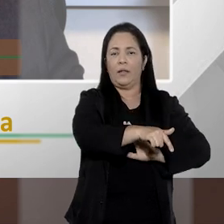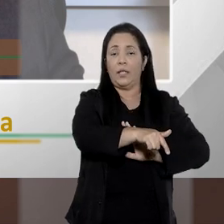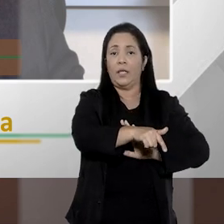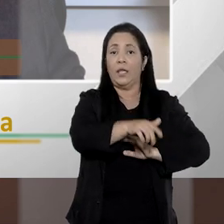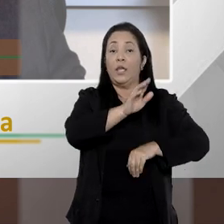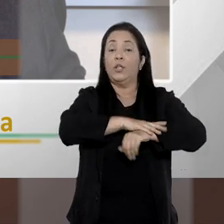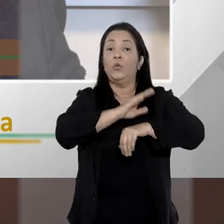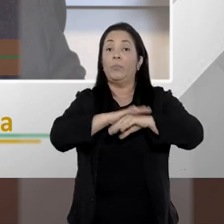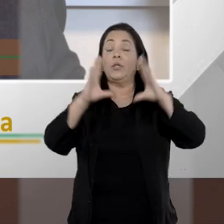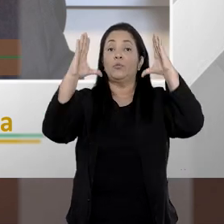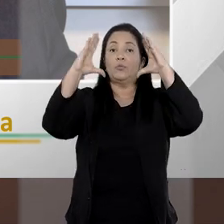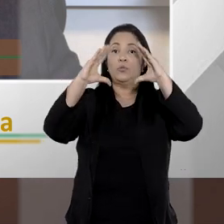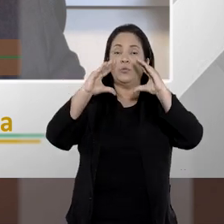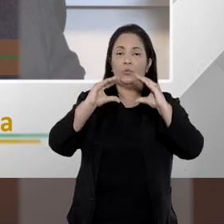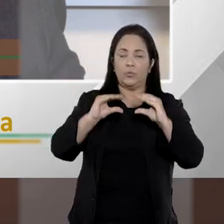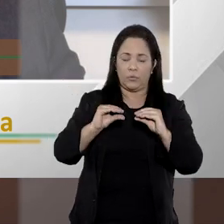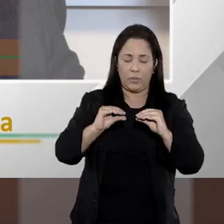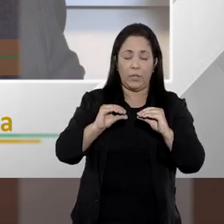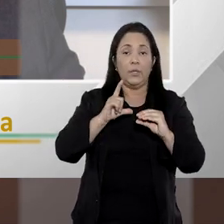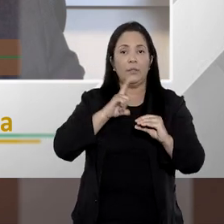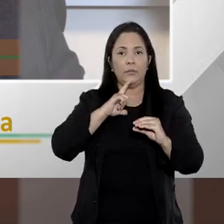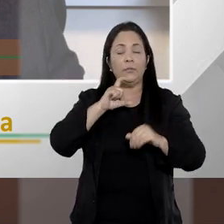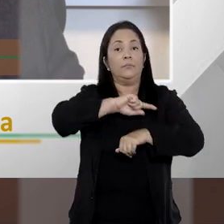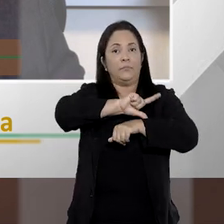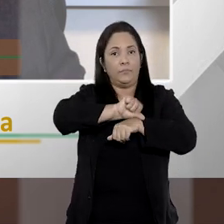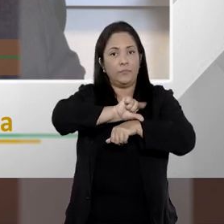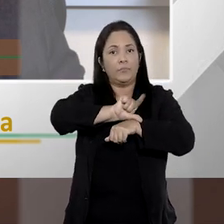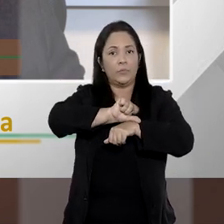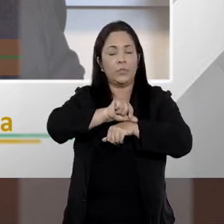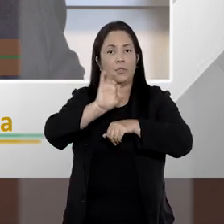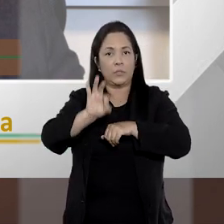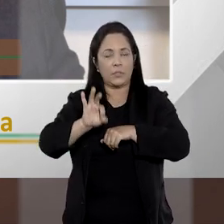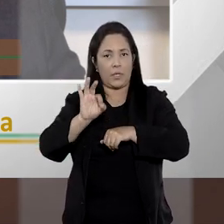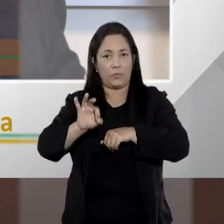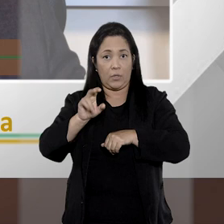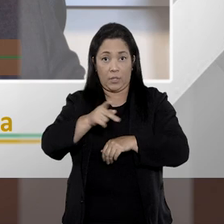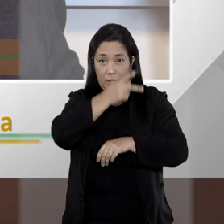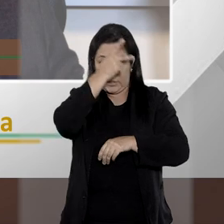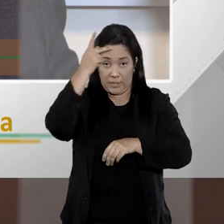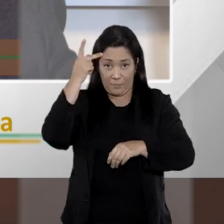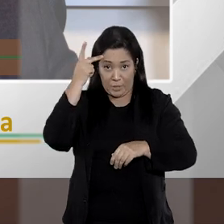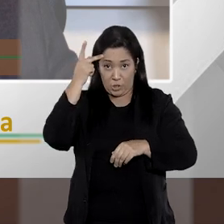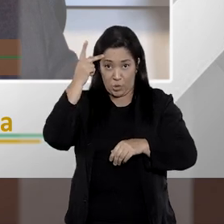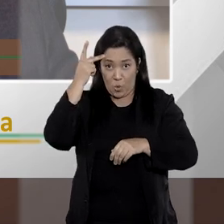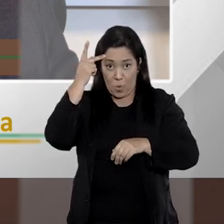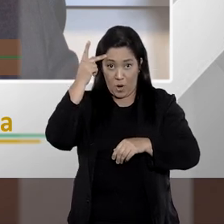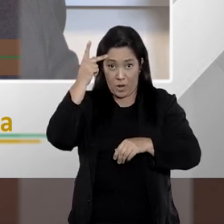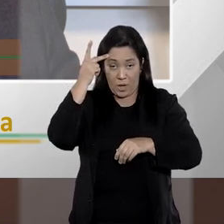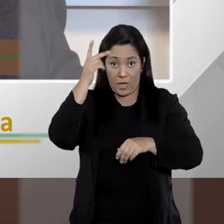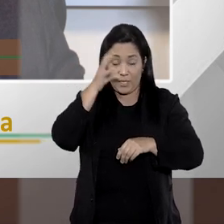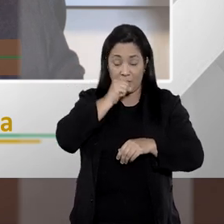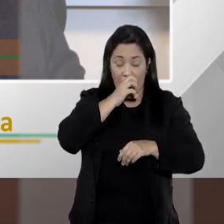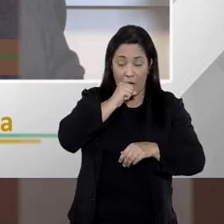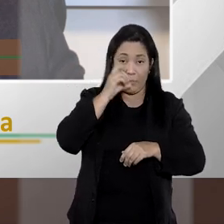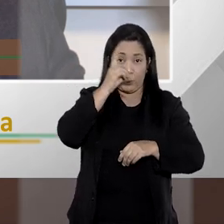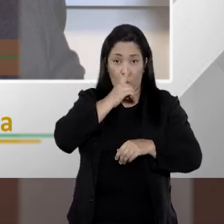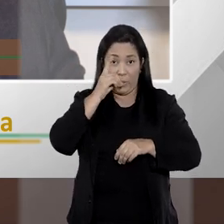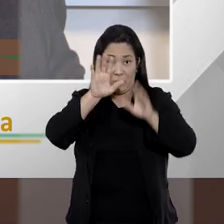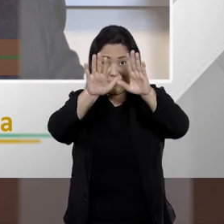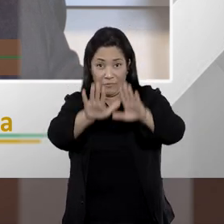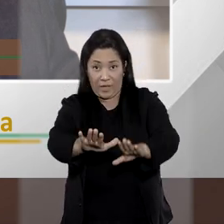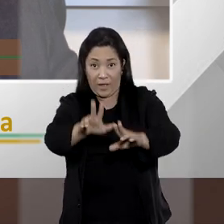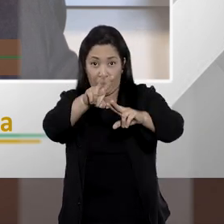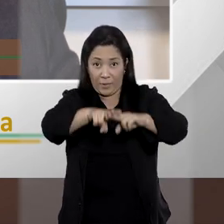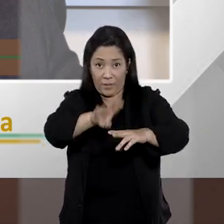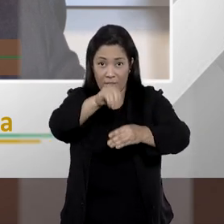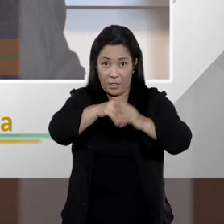prisão domiciliar quanto também na aplicação dessa medida restritiva de liberdade de recolhimento noturno e aos finais de semana, esse tempo